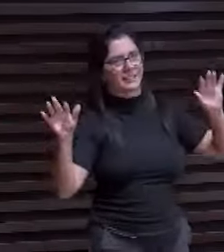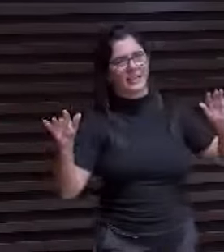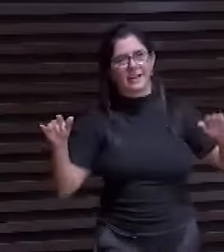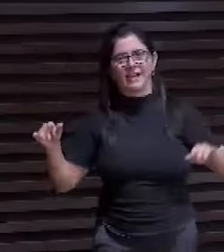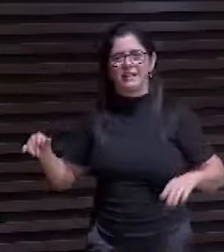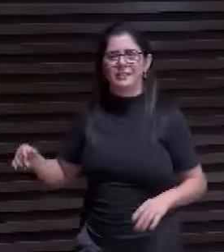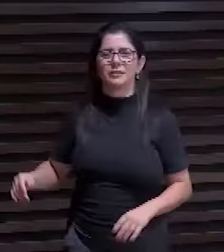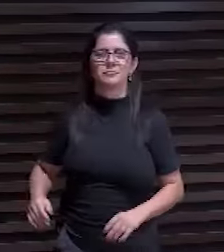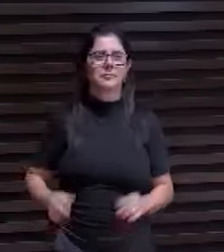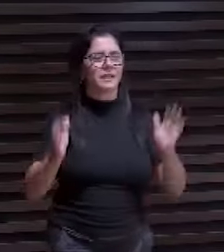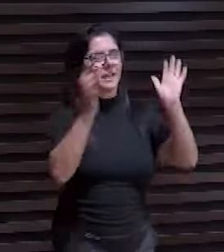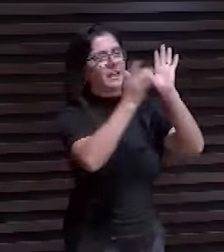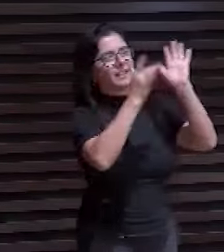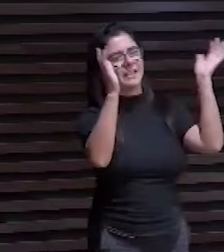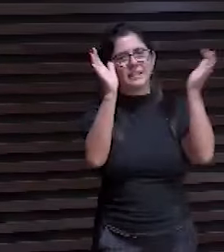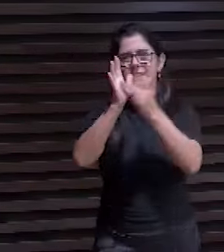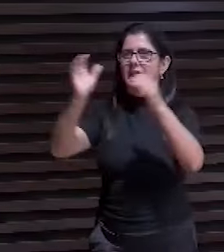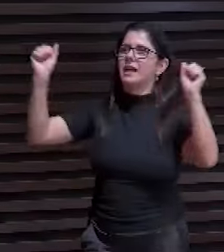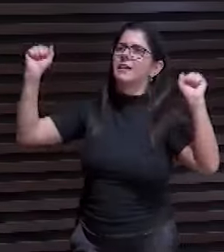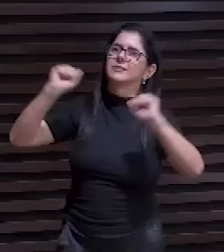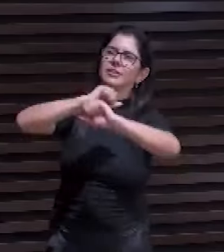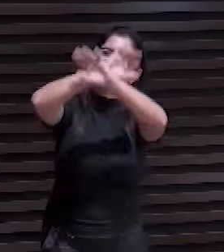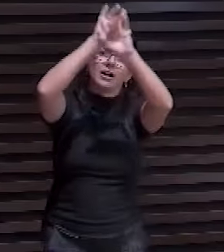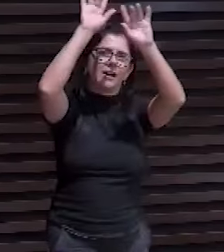glória, a ele a